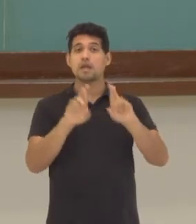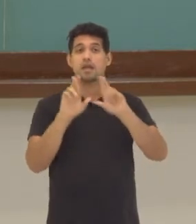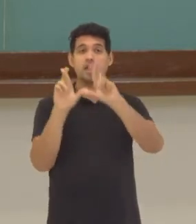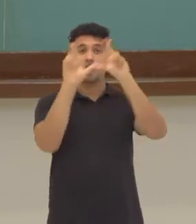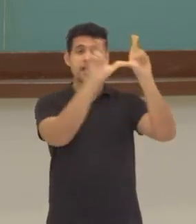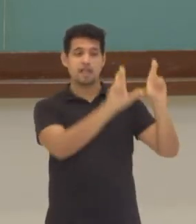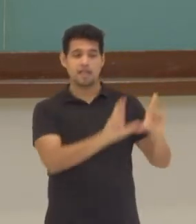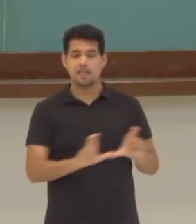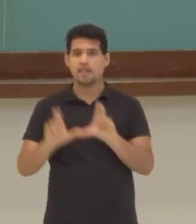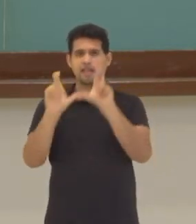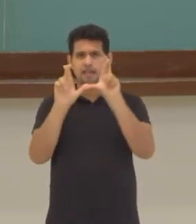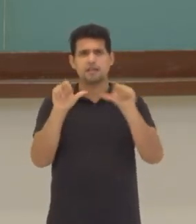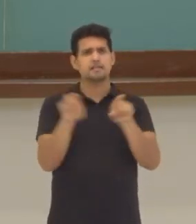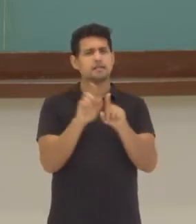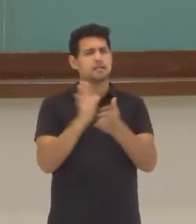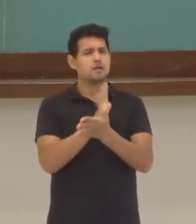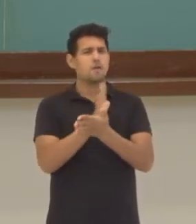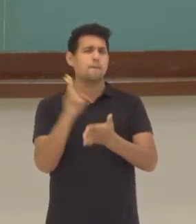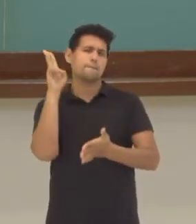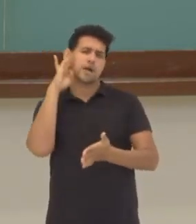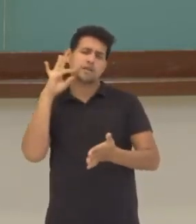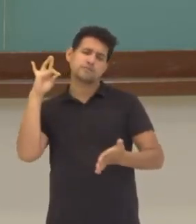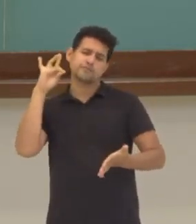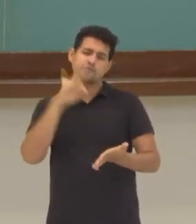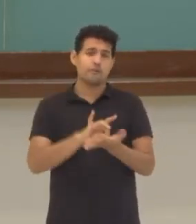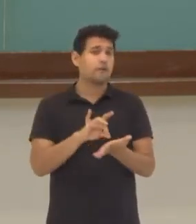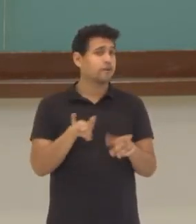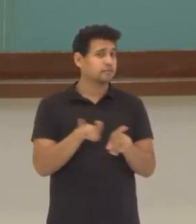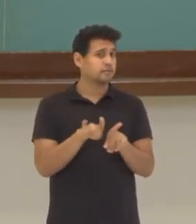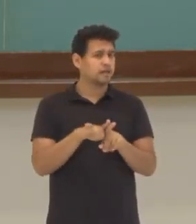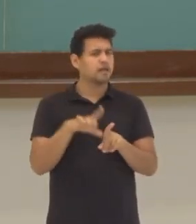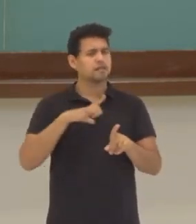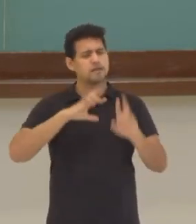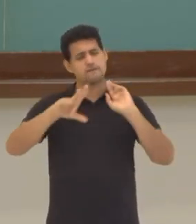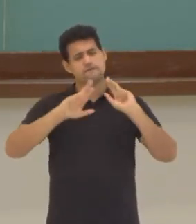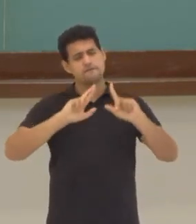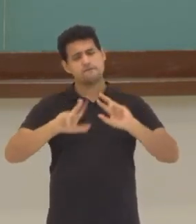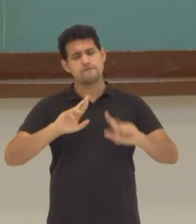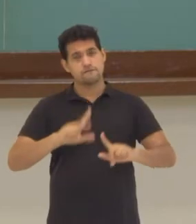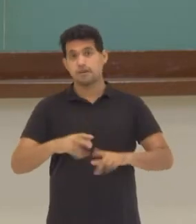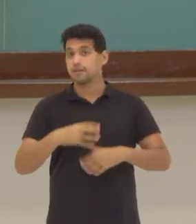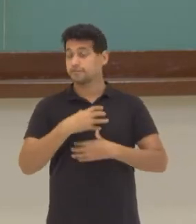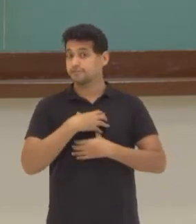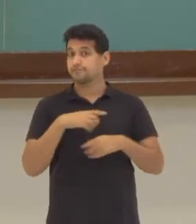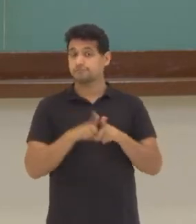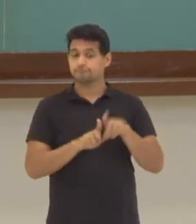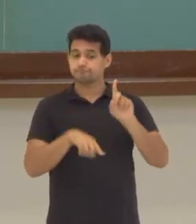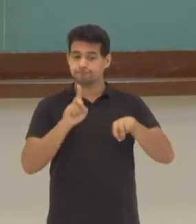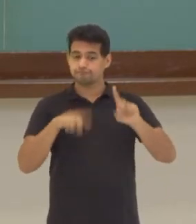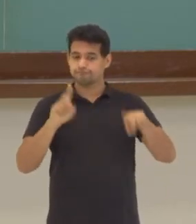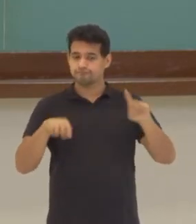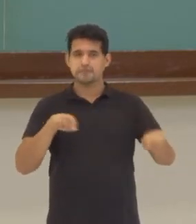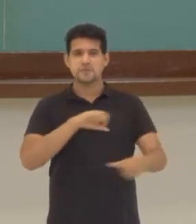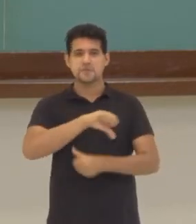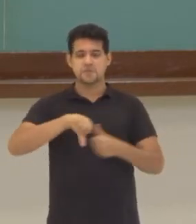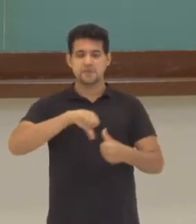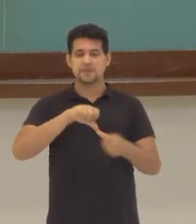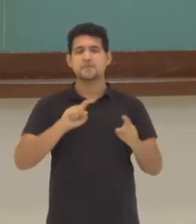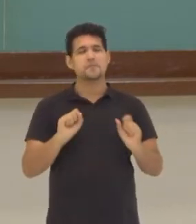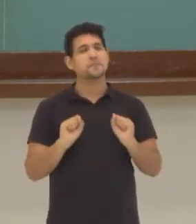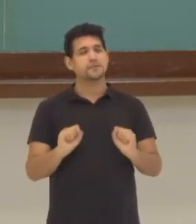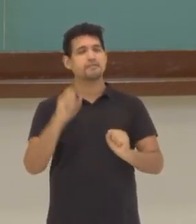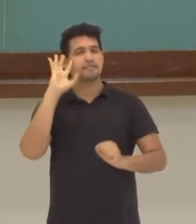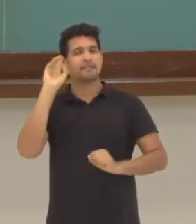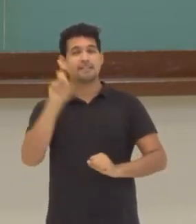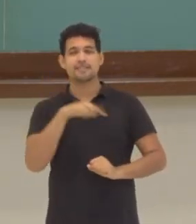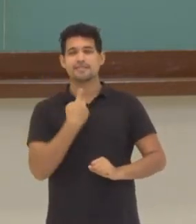regionalidade, variações históricas, enfim, tem várias formas, né, variações ali que podem ocorrer na